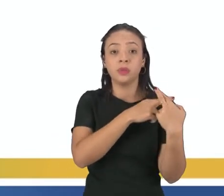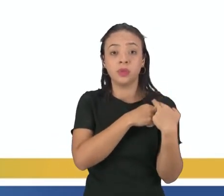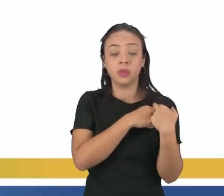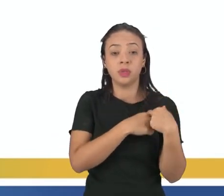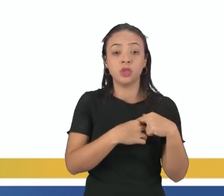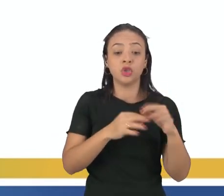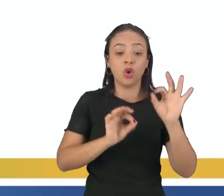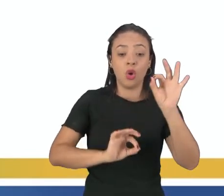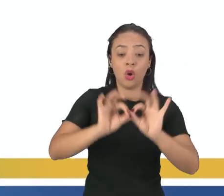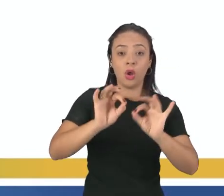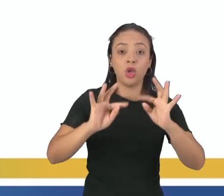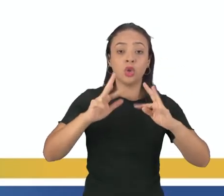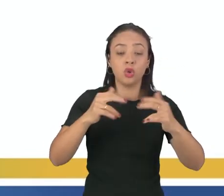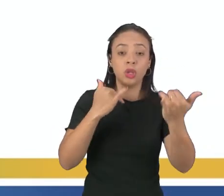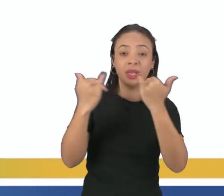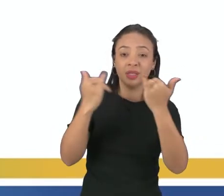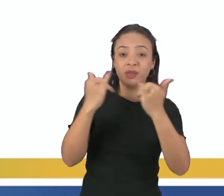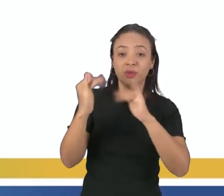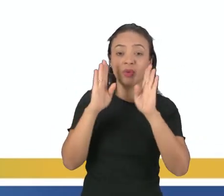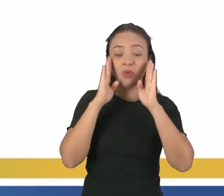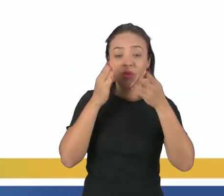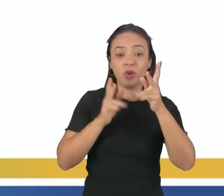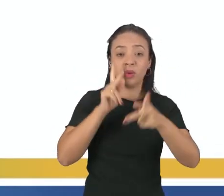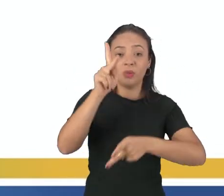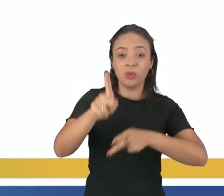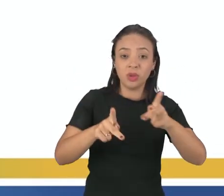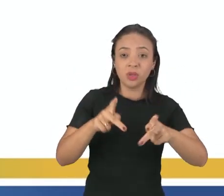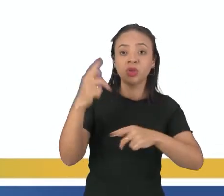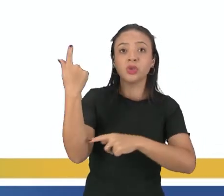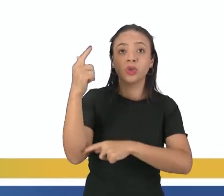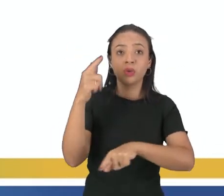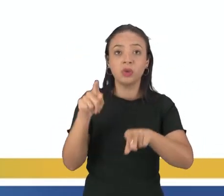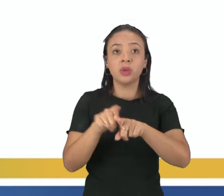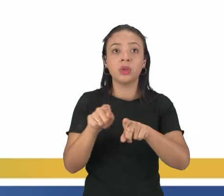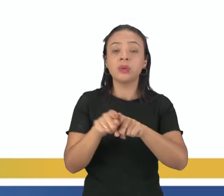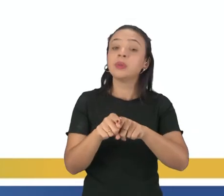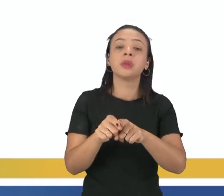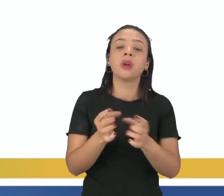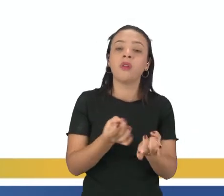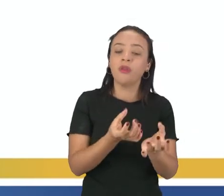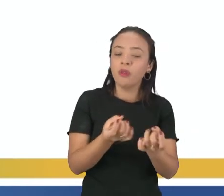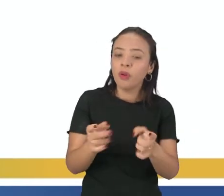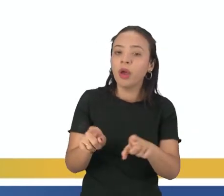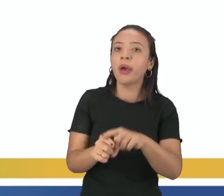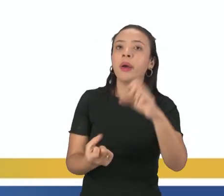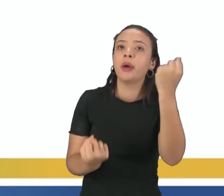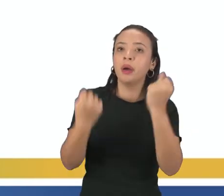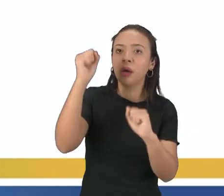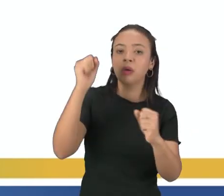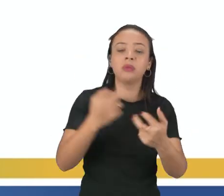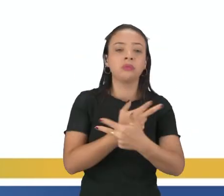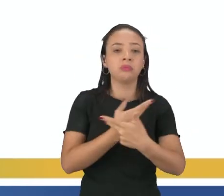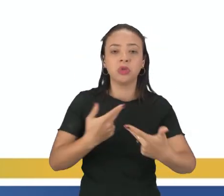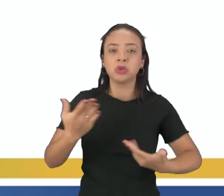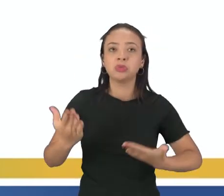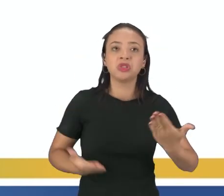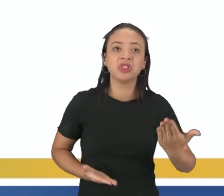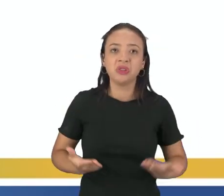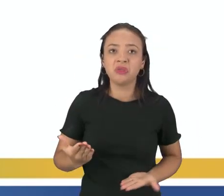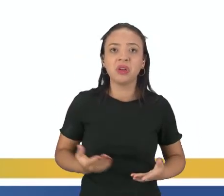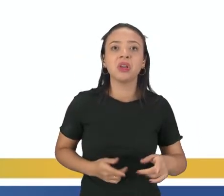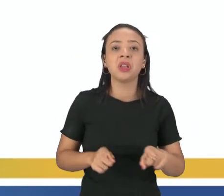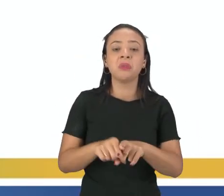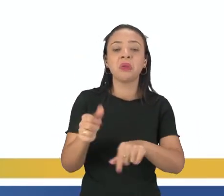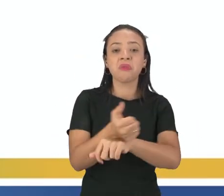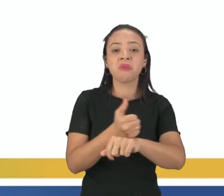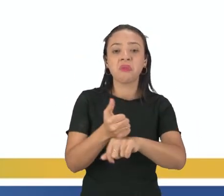de todos os dados relativos à população, geografia, comércio, indústria, serviços e levantamento sobre a